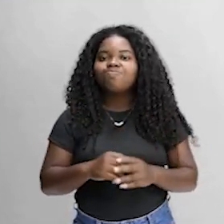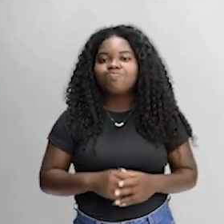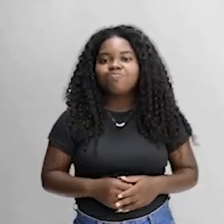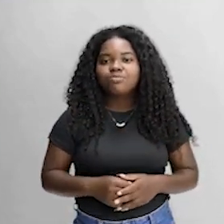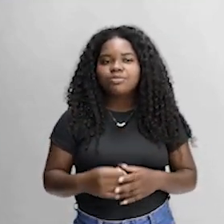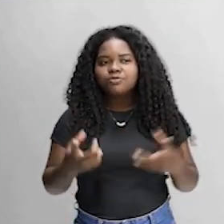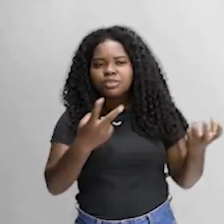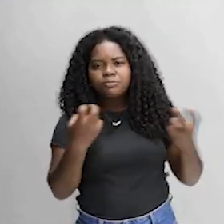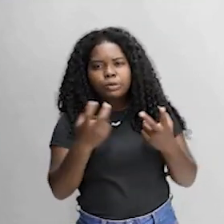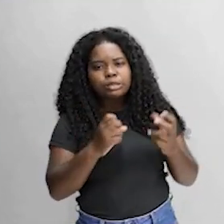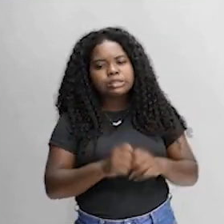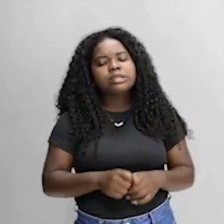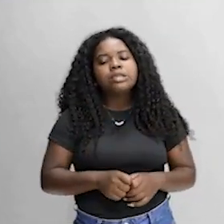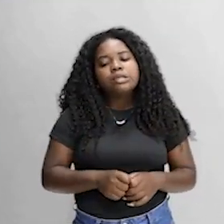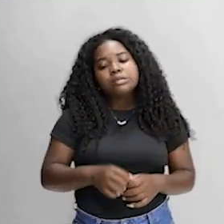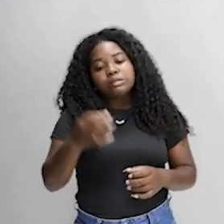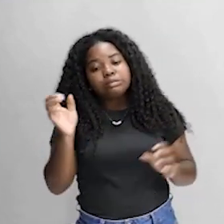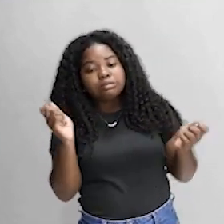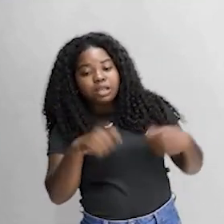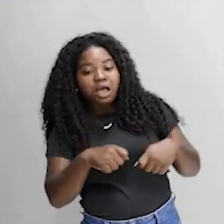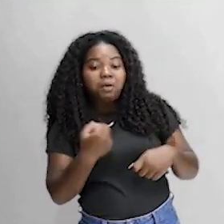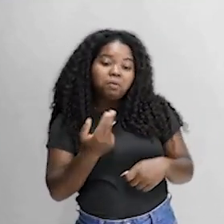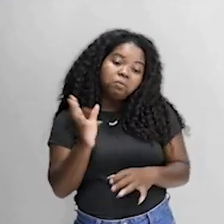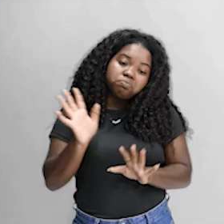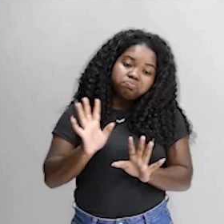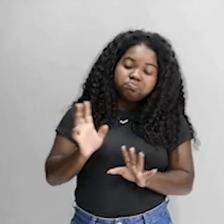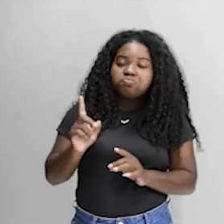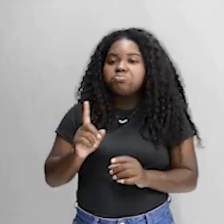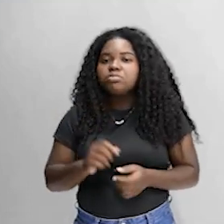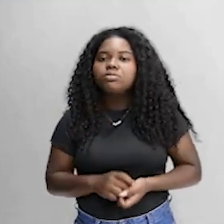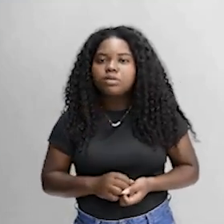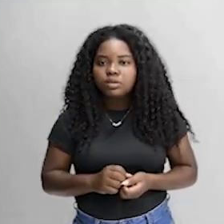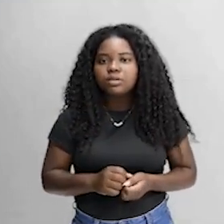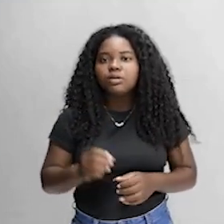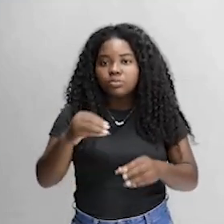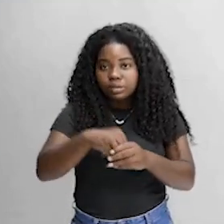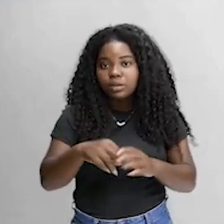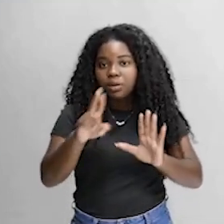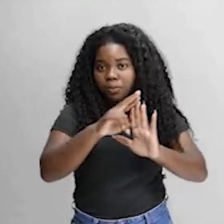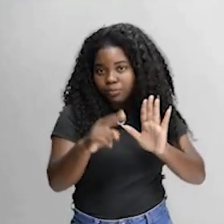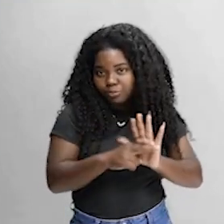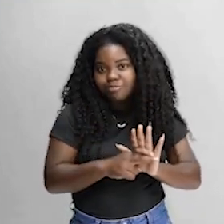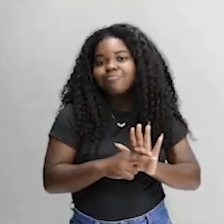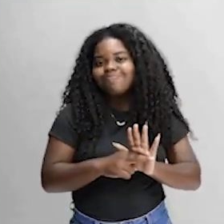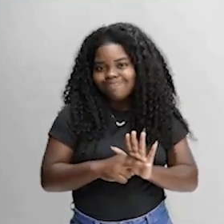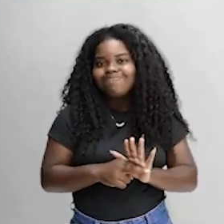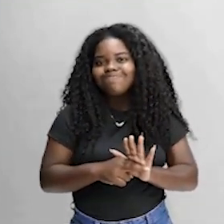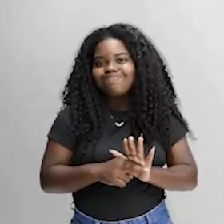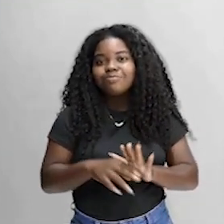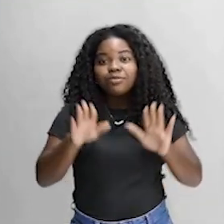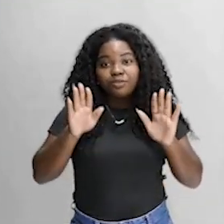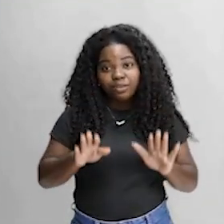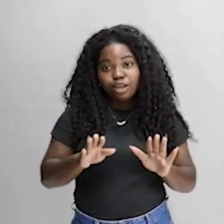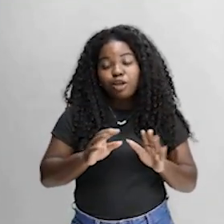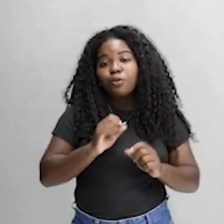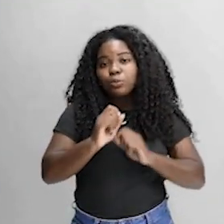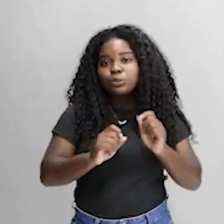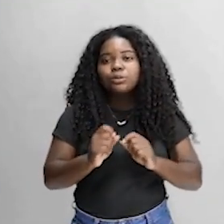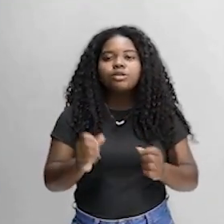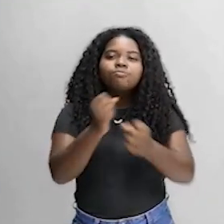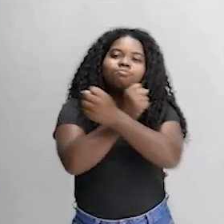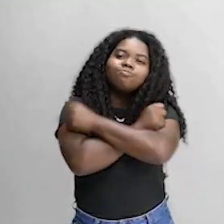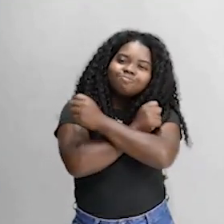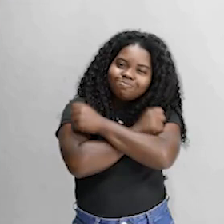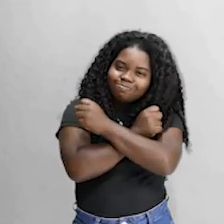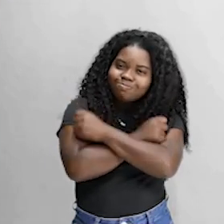descobrir se o silogismo é válido ou não, se ele está inscrito ou não dentro de todas estas regras, tá? fica aqui um forte abraço,